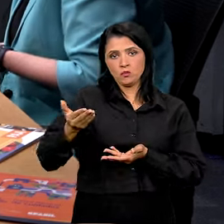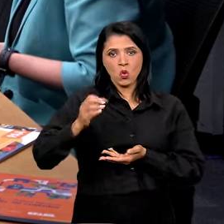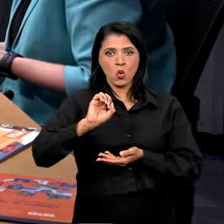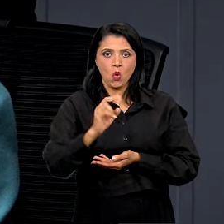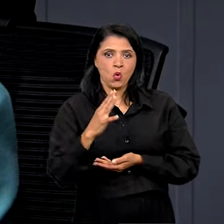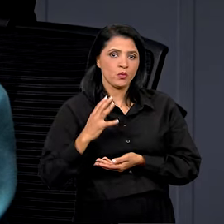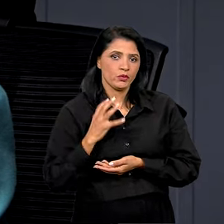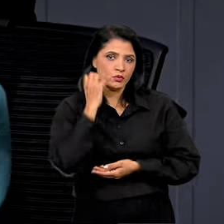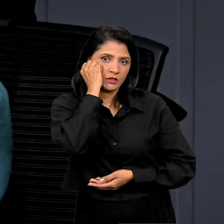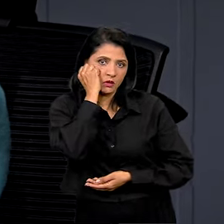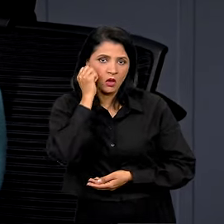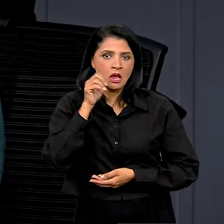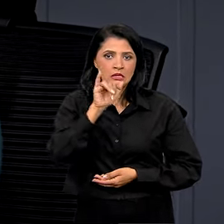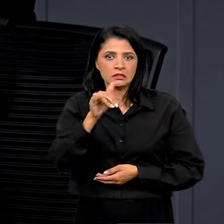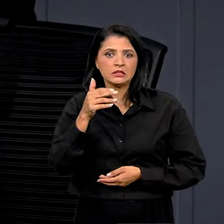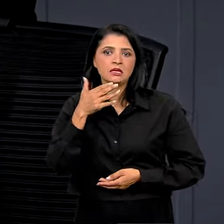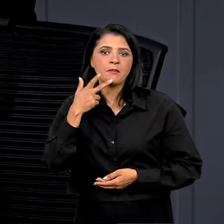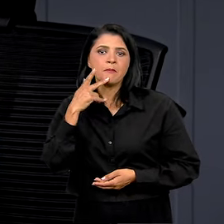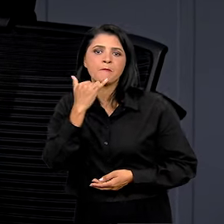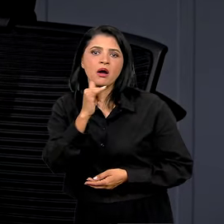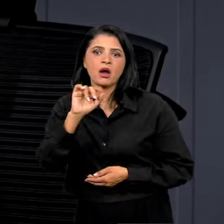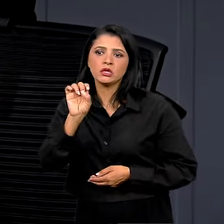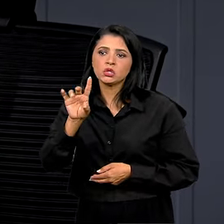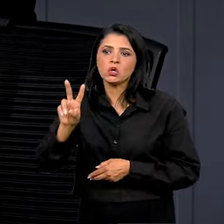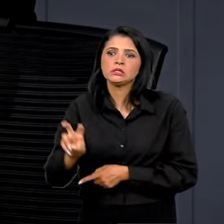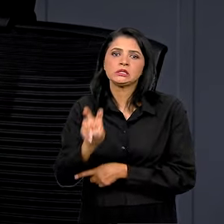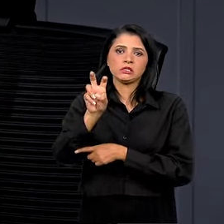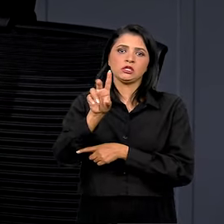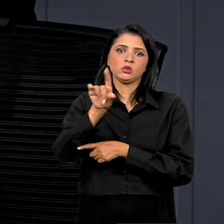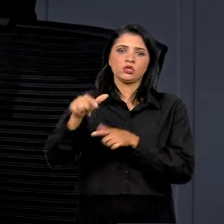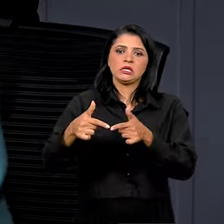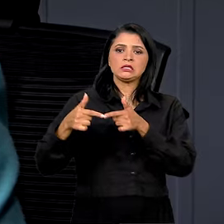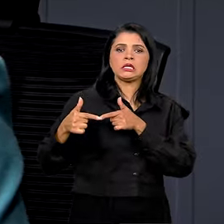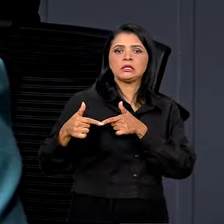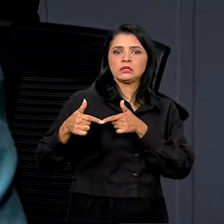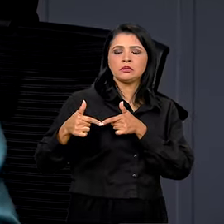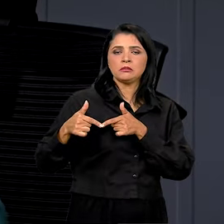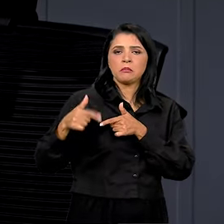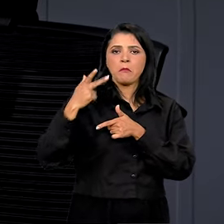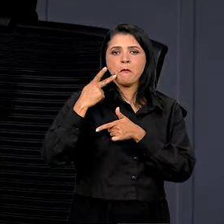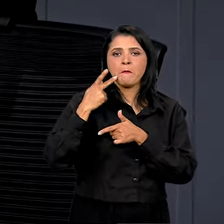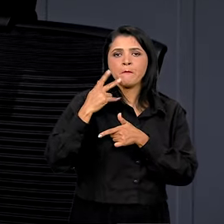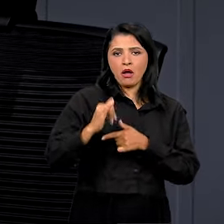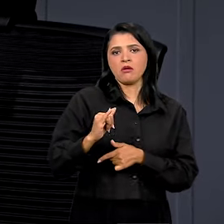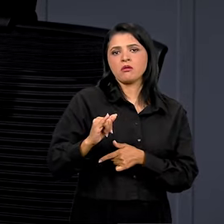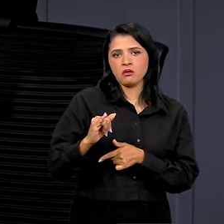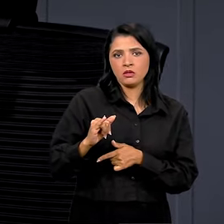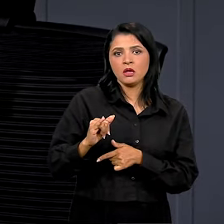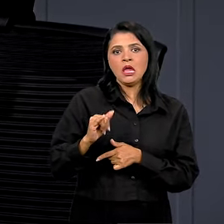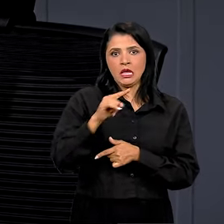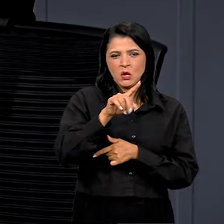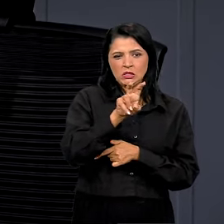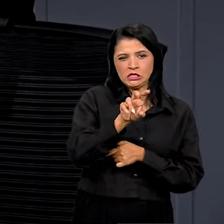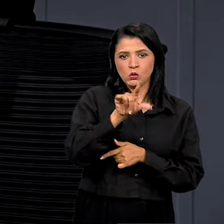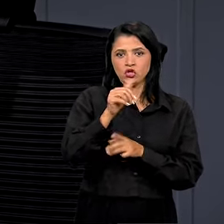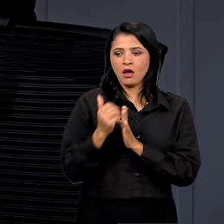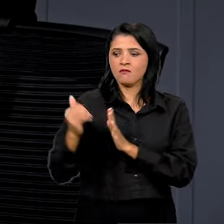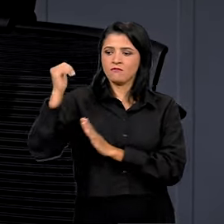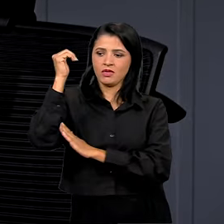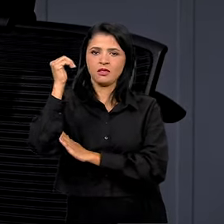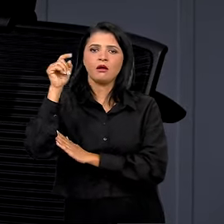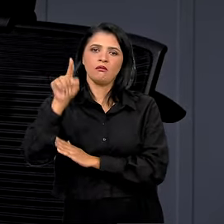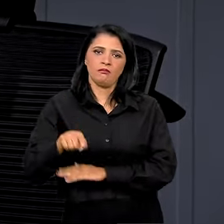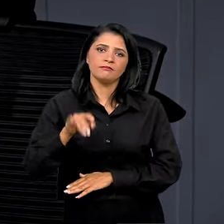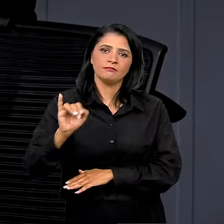adoção né É se o pai Tem apenas cinco dias de licença paternidade então ampliar a licença paternidade